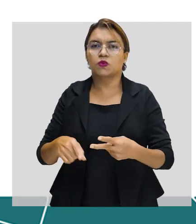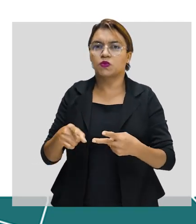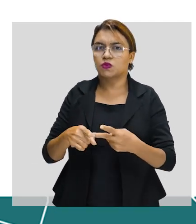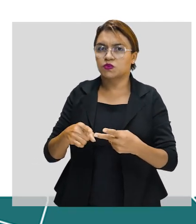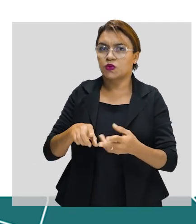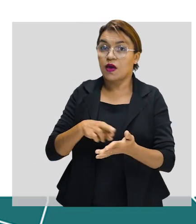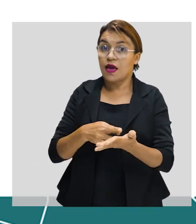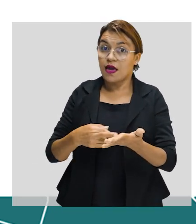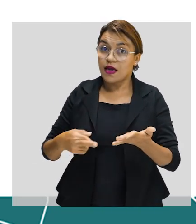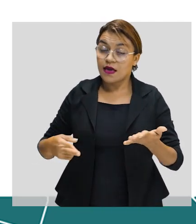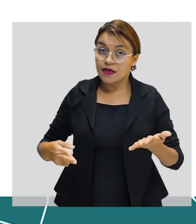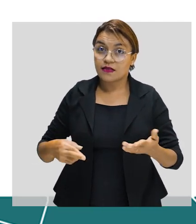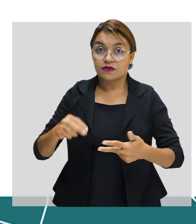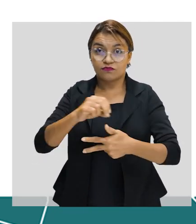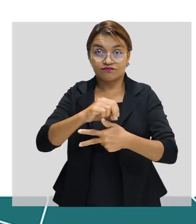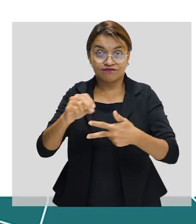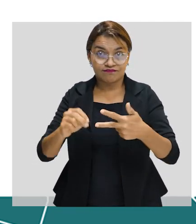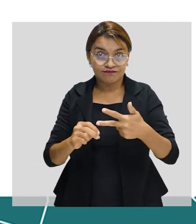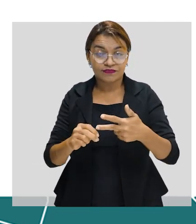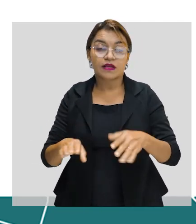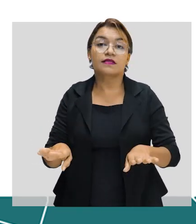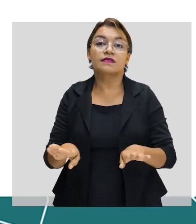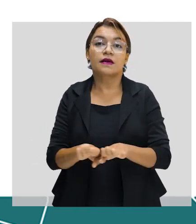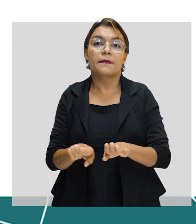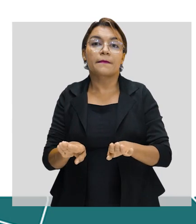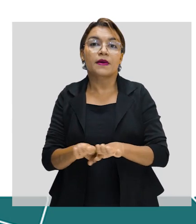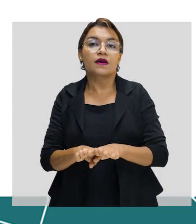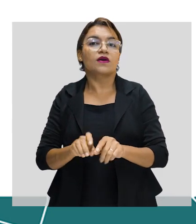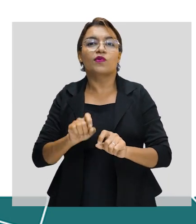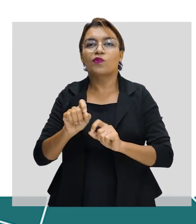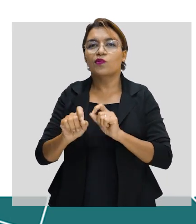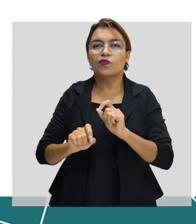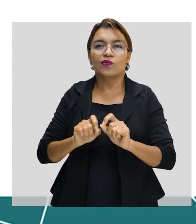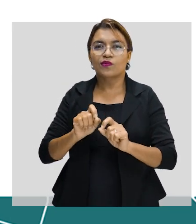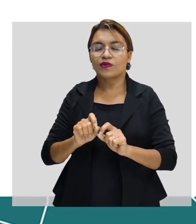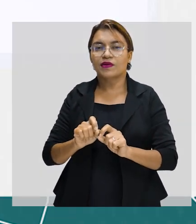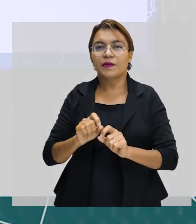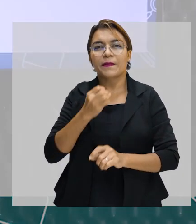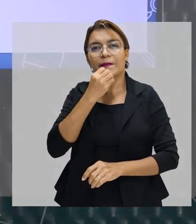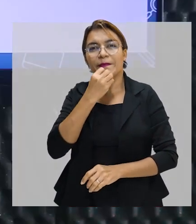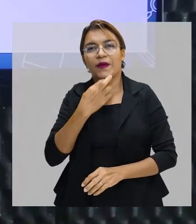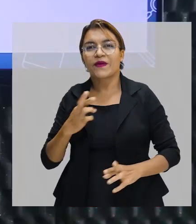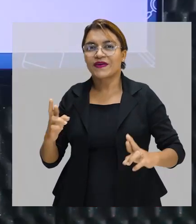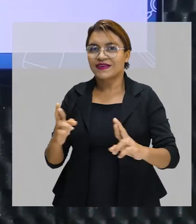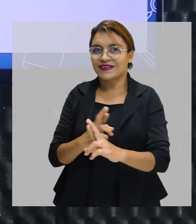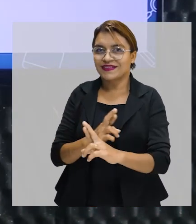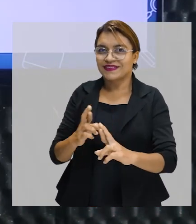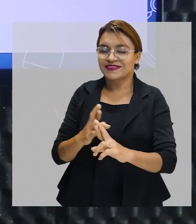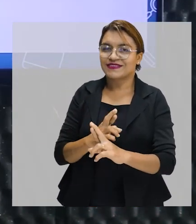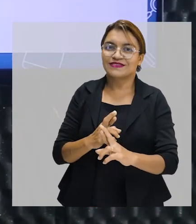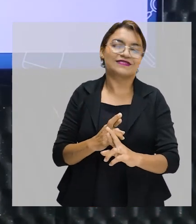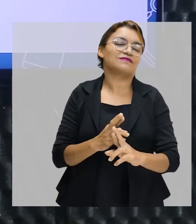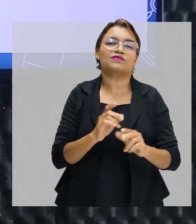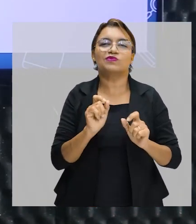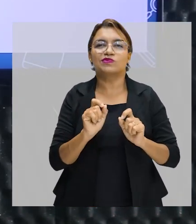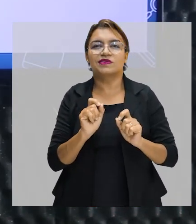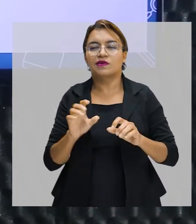de vestibulares de modo geral e, claro, o bom relacionamento entre as